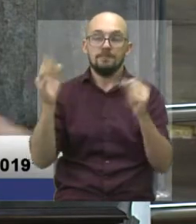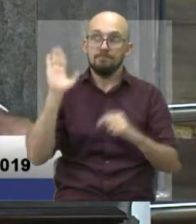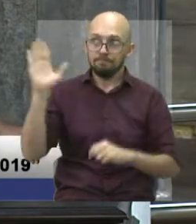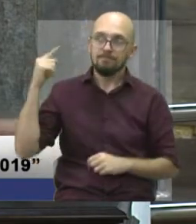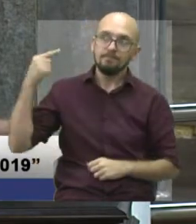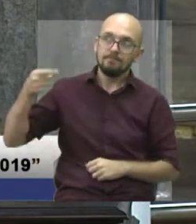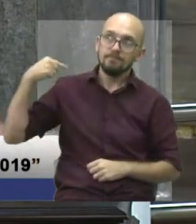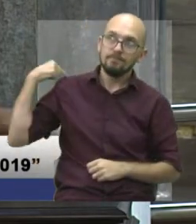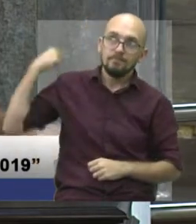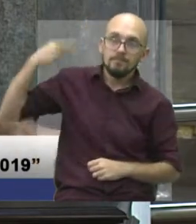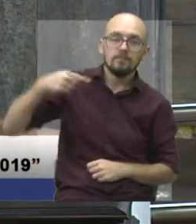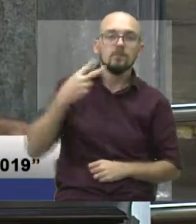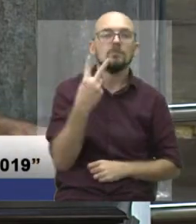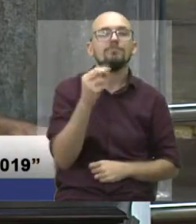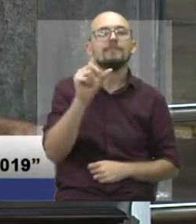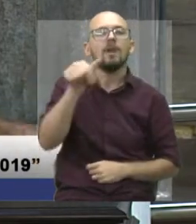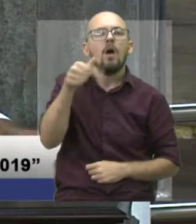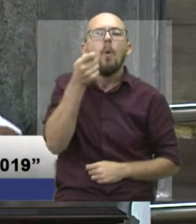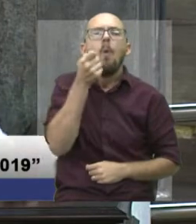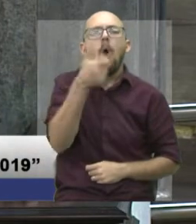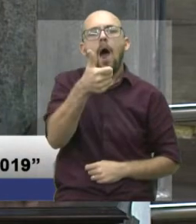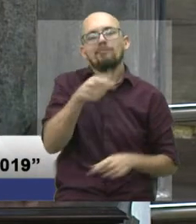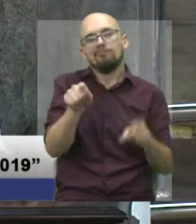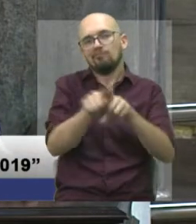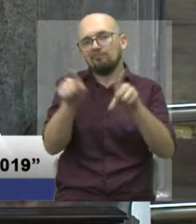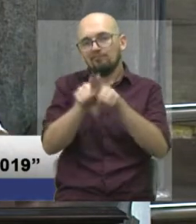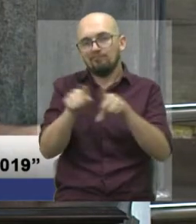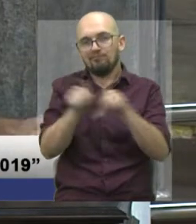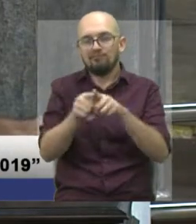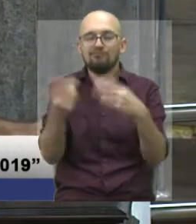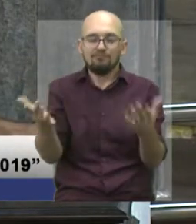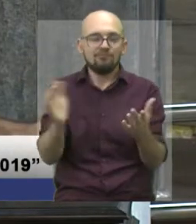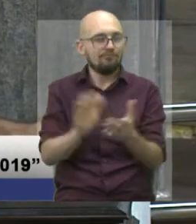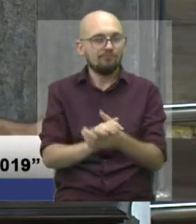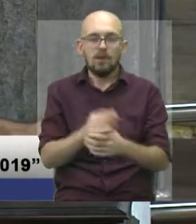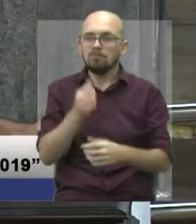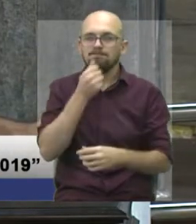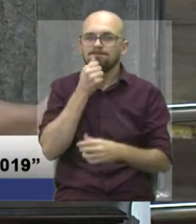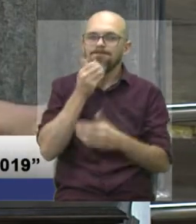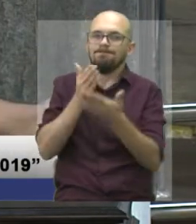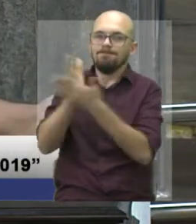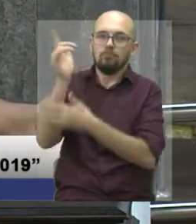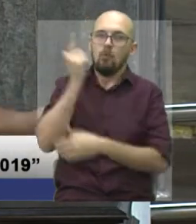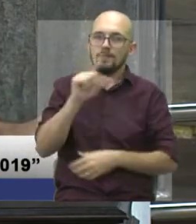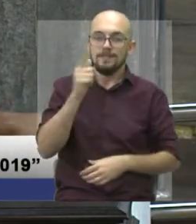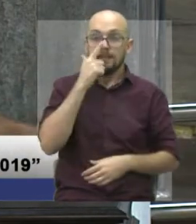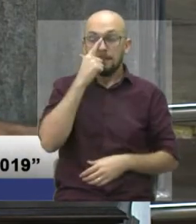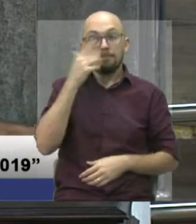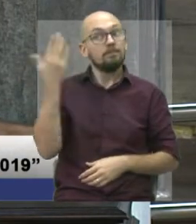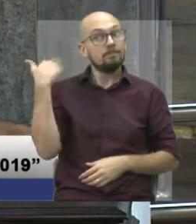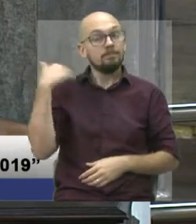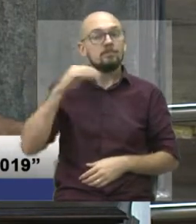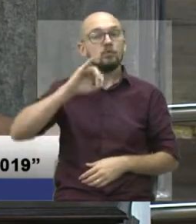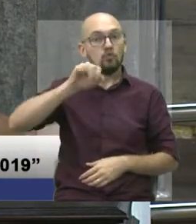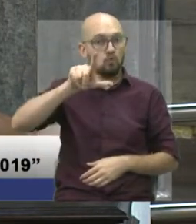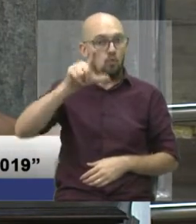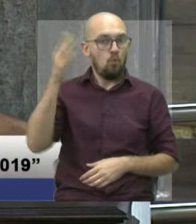tivemos pré-selecionados, mas que não foram, mas ano passado, motivo da minha vinda, em julho também do